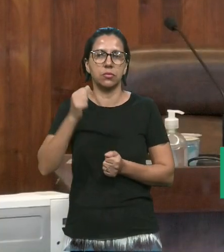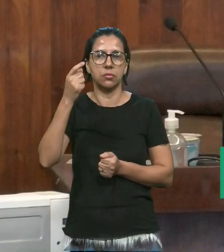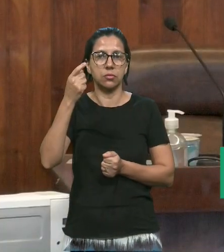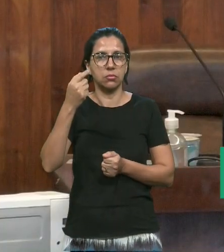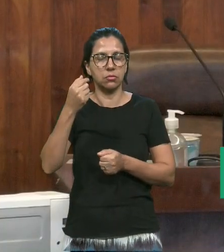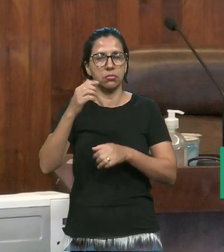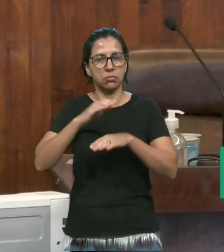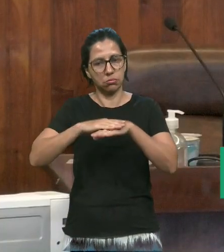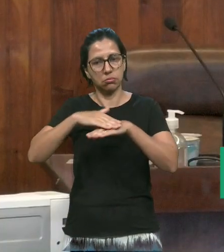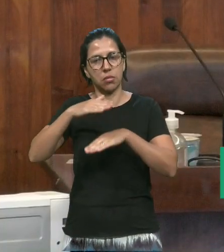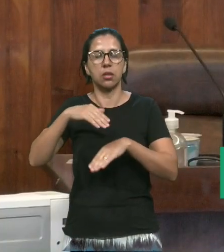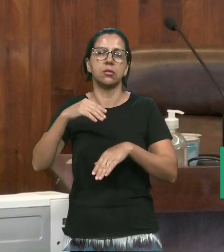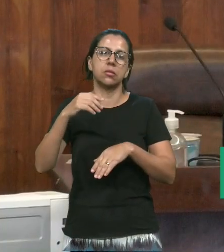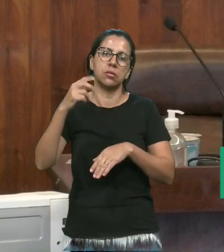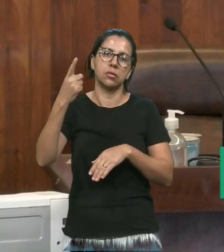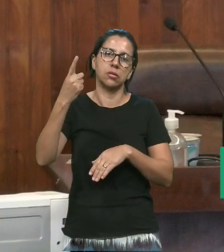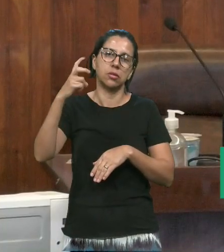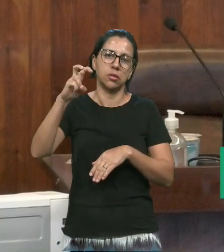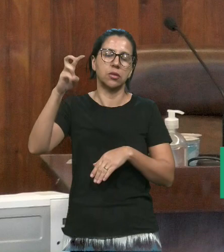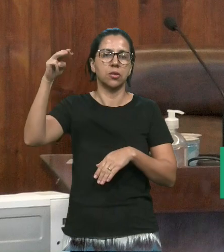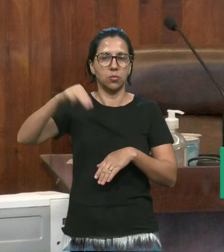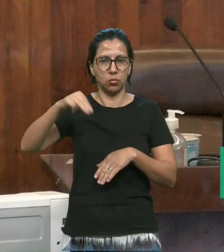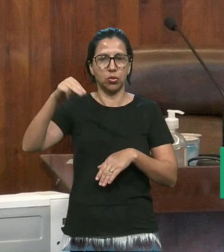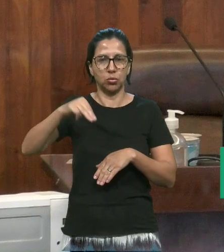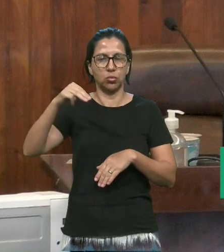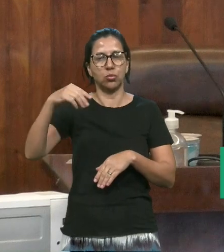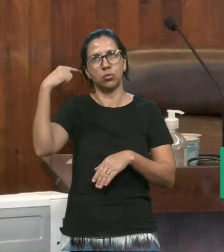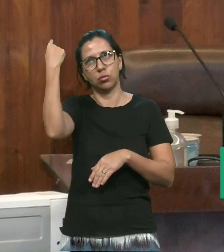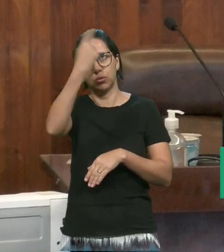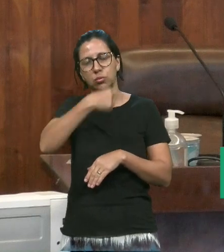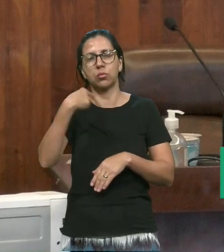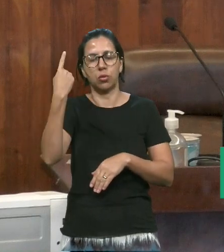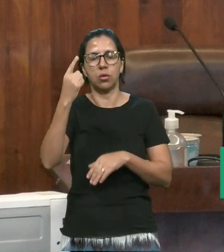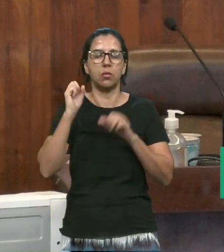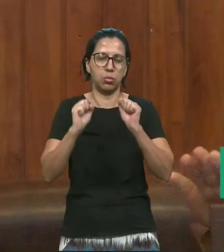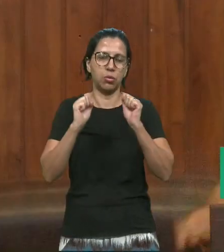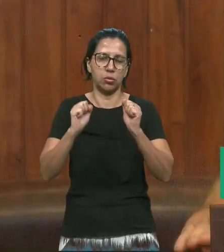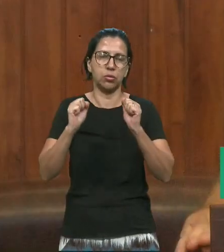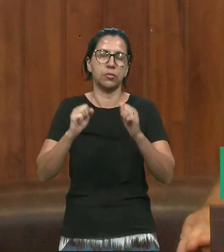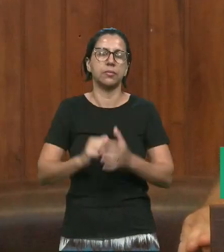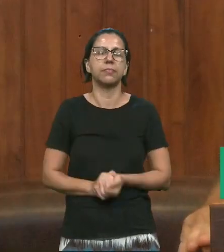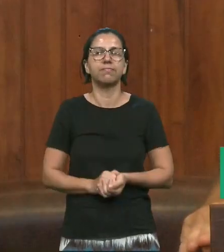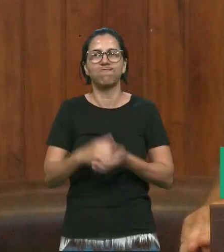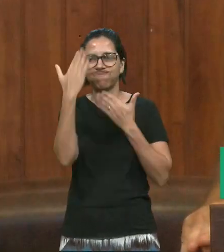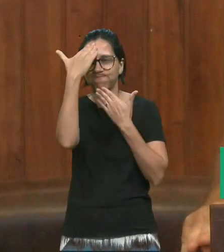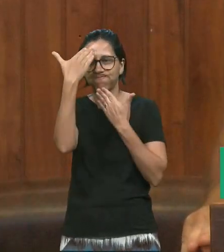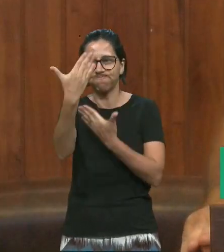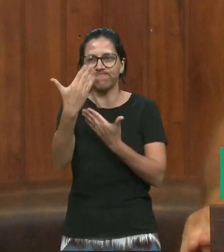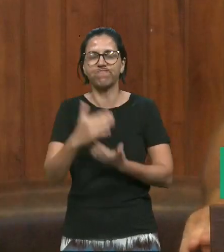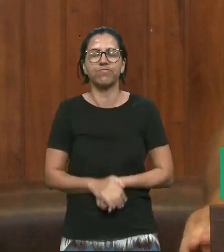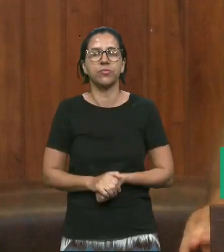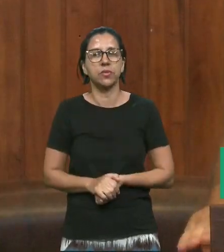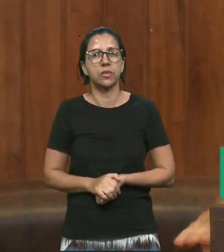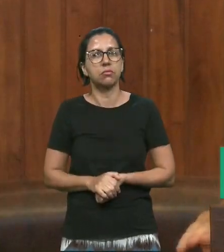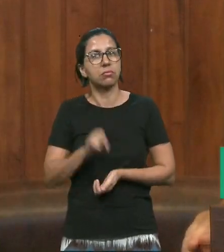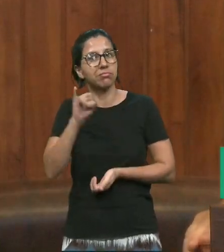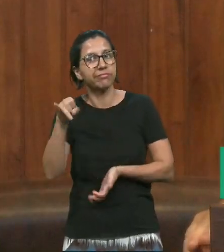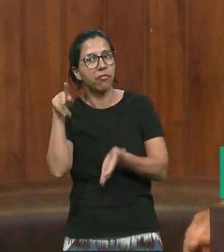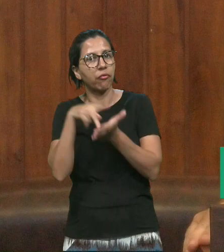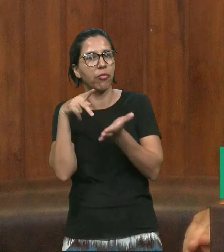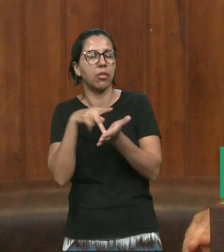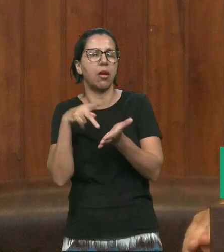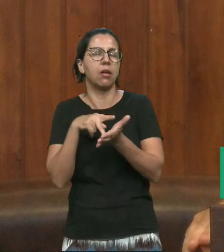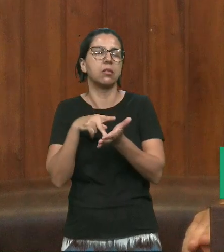dispõe de mais 15 minutos para encerrar aquela uma hora total. Muito obrigado. Se for verdade mesmo,